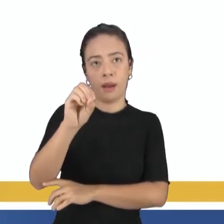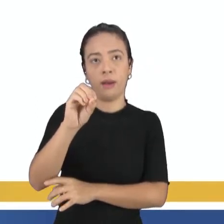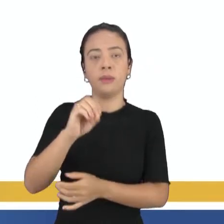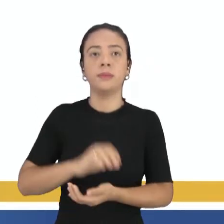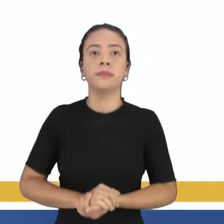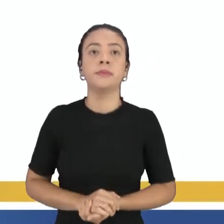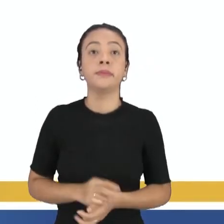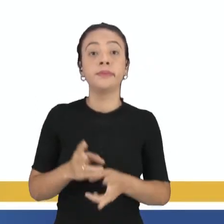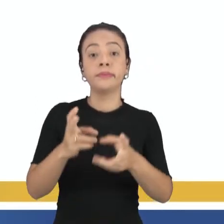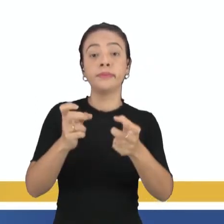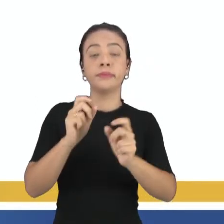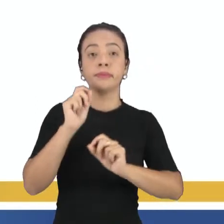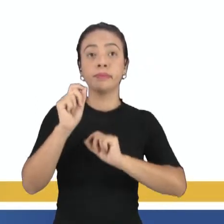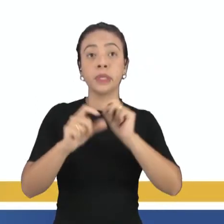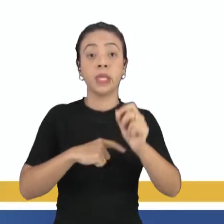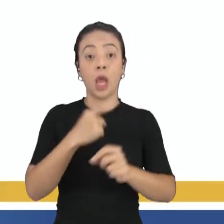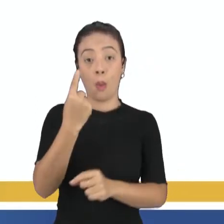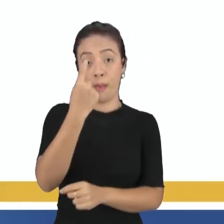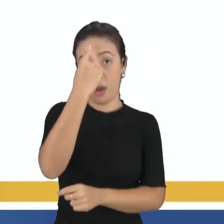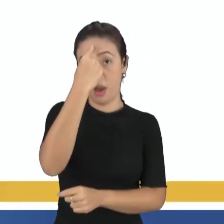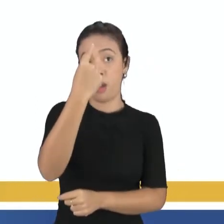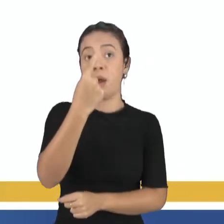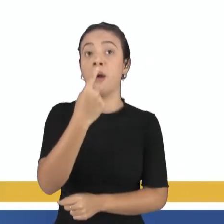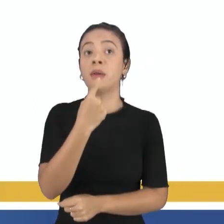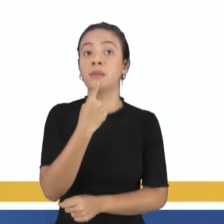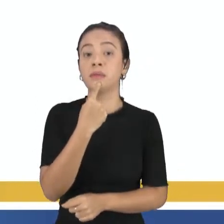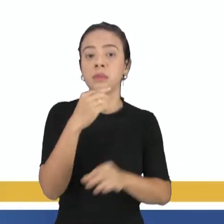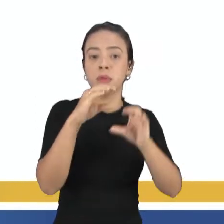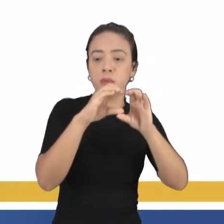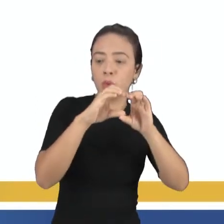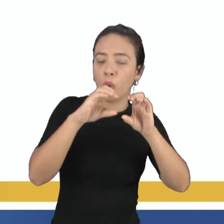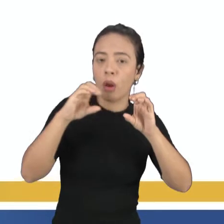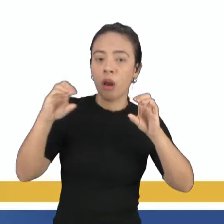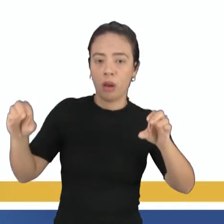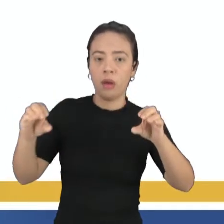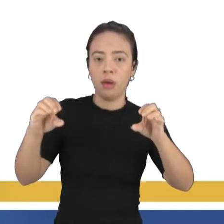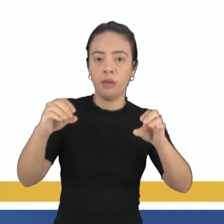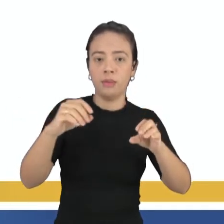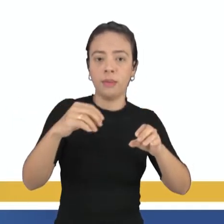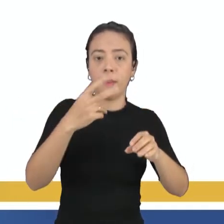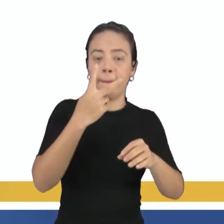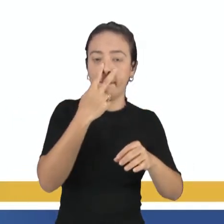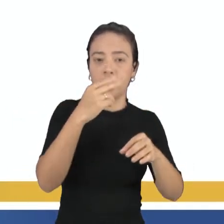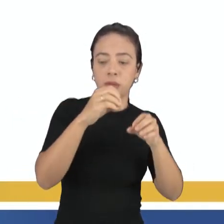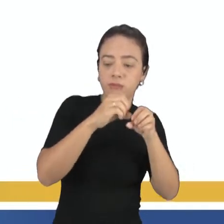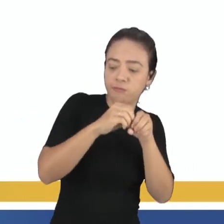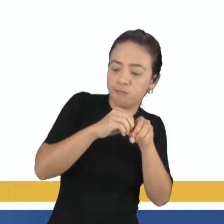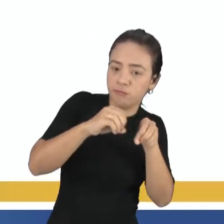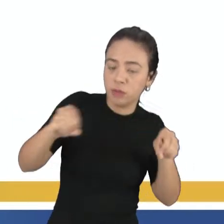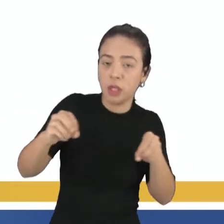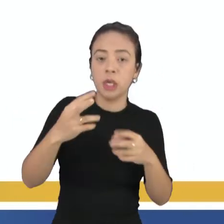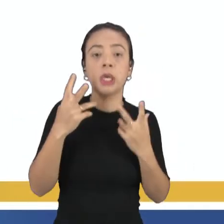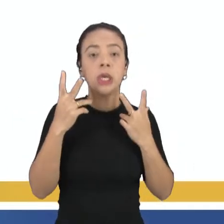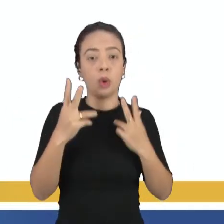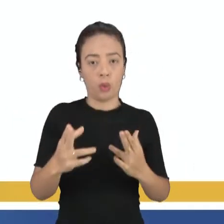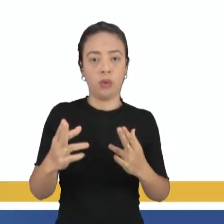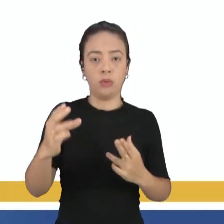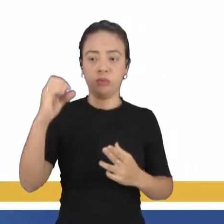Okay? É como se eu pegasse uma figura, né, e arrastasse ela, puxasse ela na mesma direção, então,